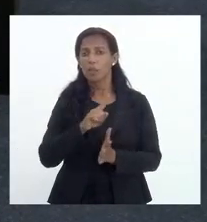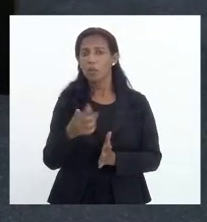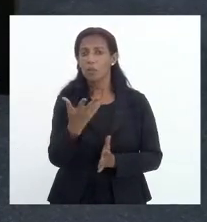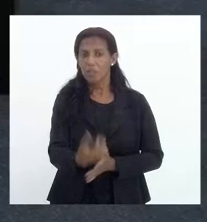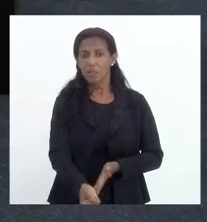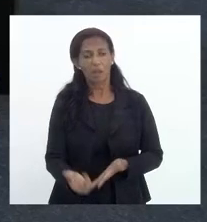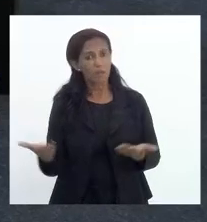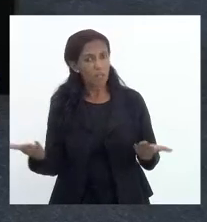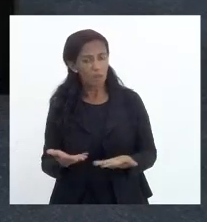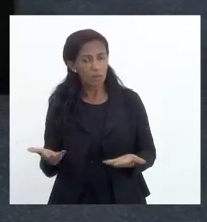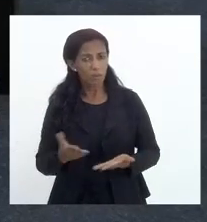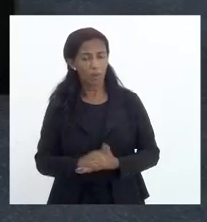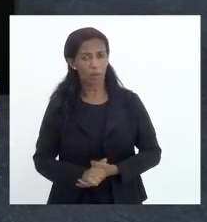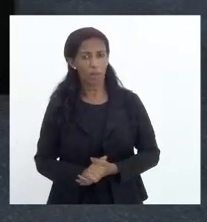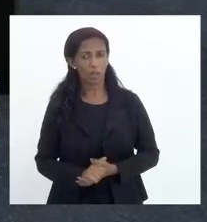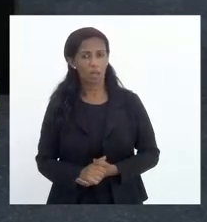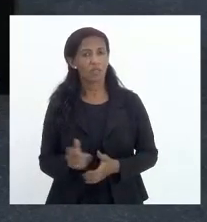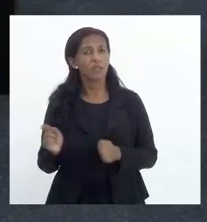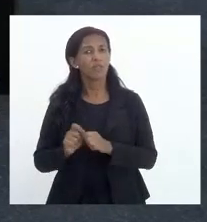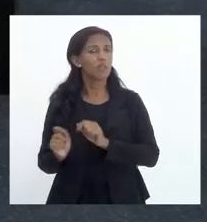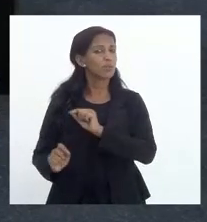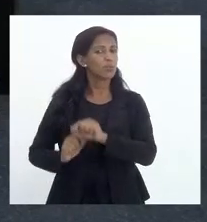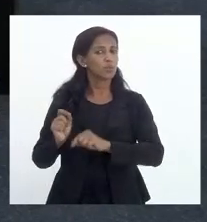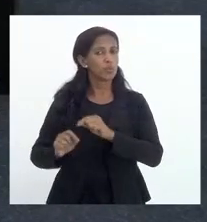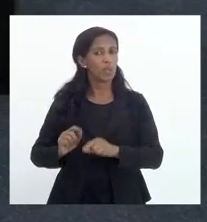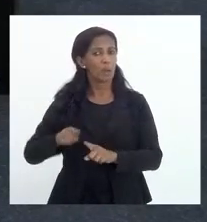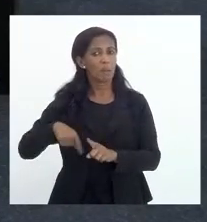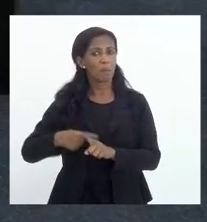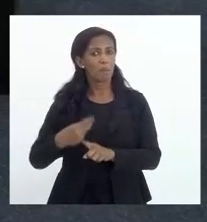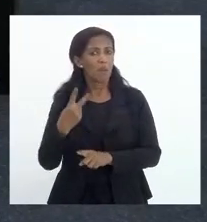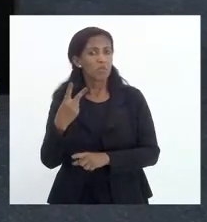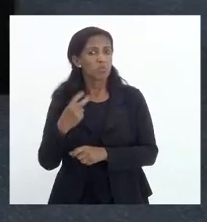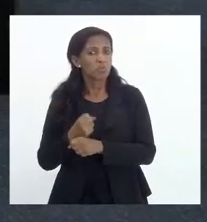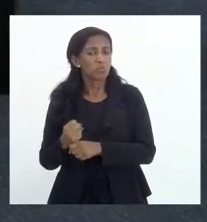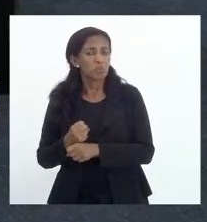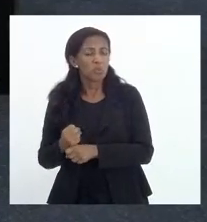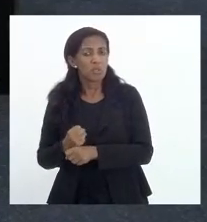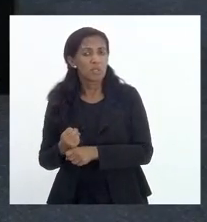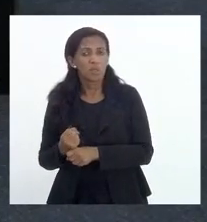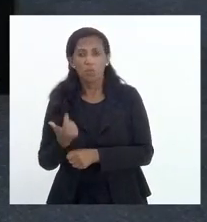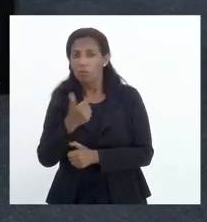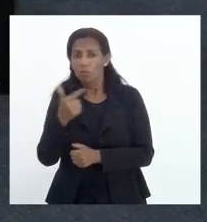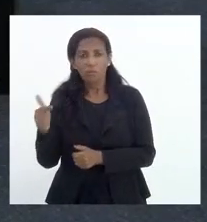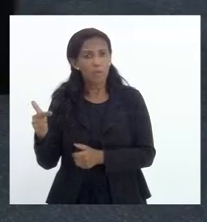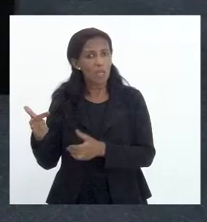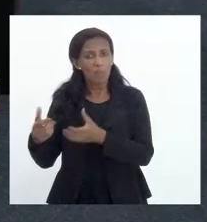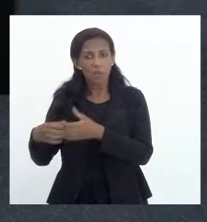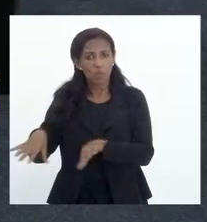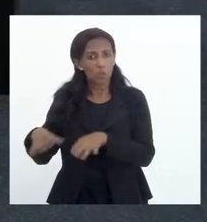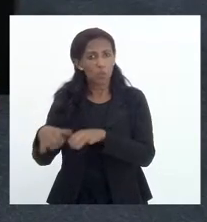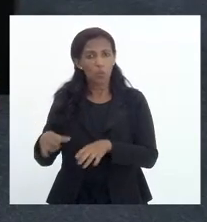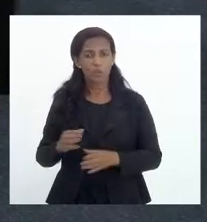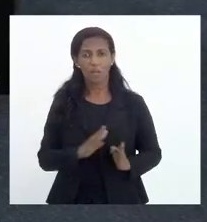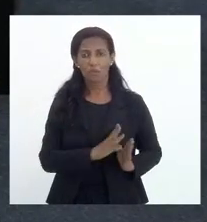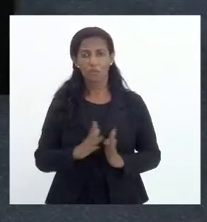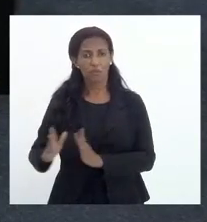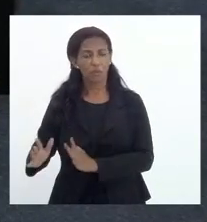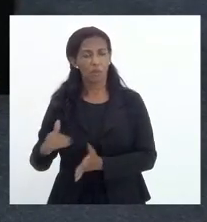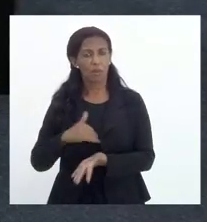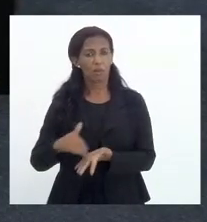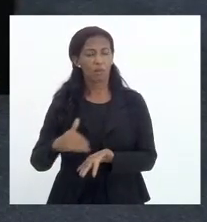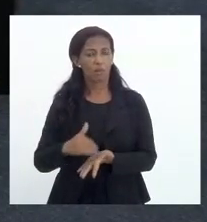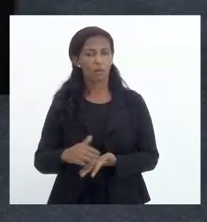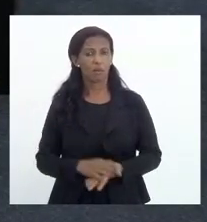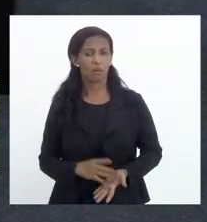E agora, o que a gente faz? Daqui mais 2 anos não tem mais servidor de carreira da secretaria.